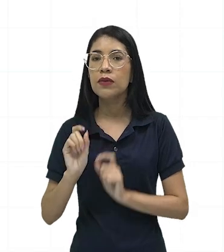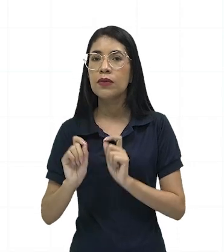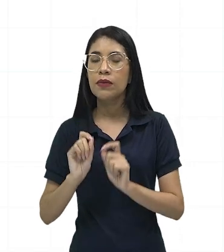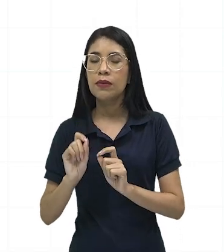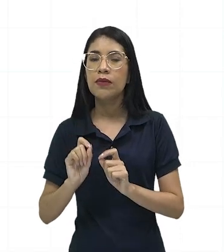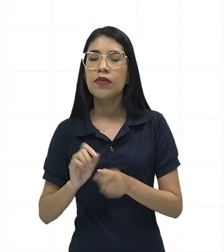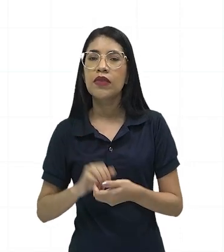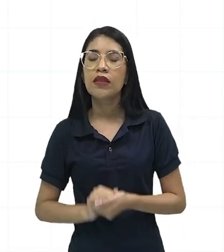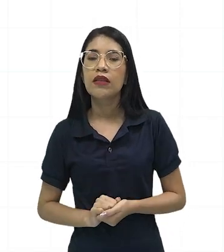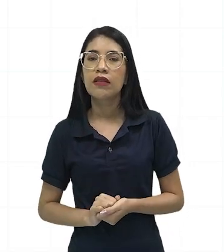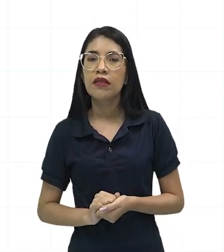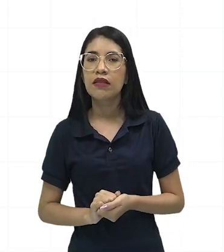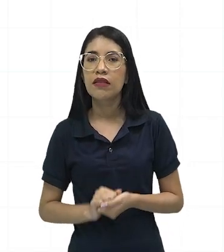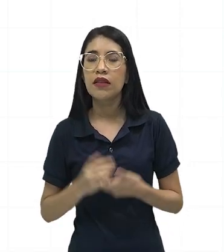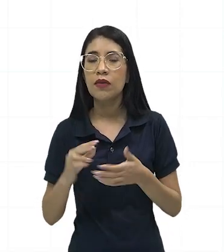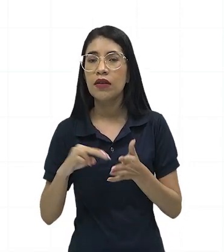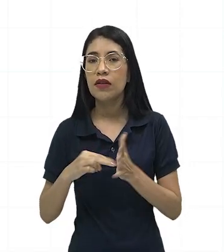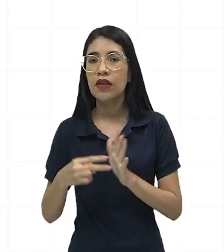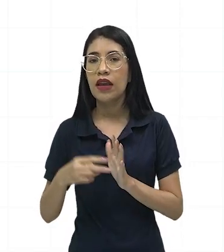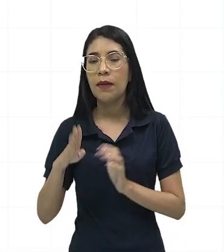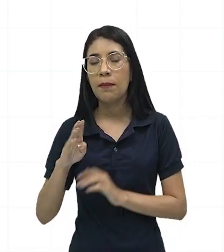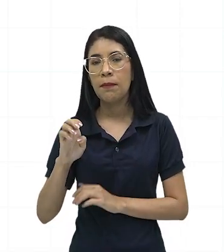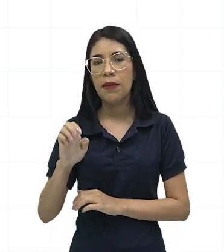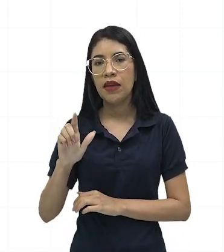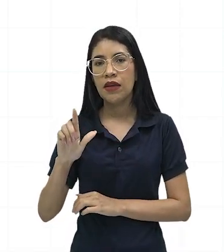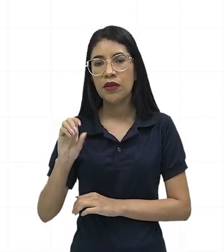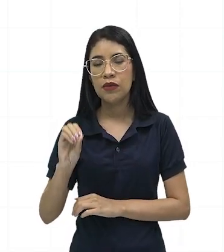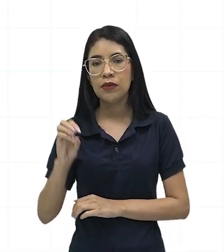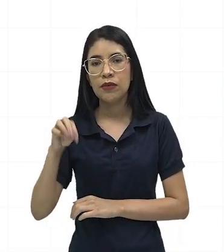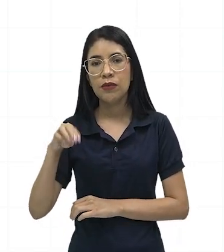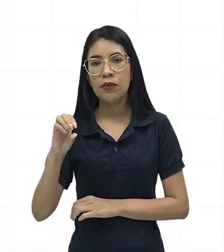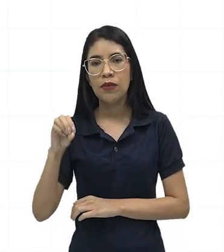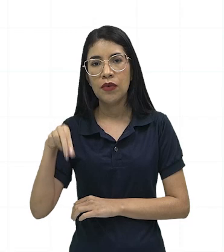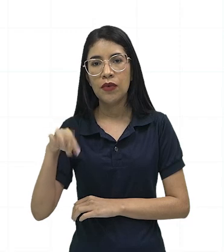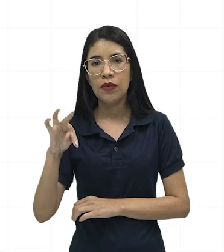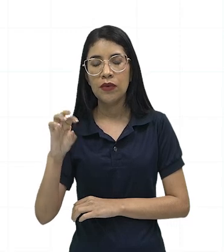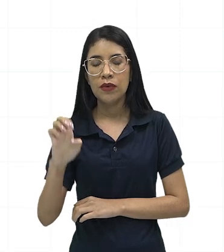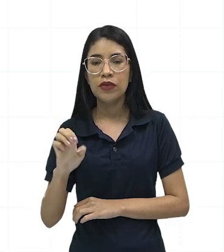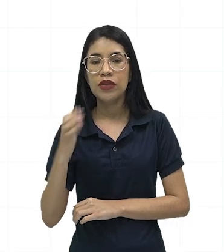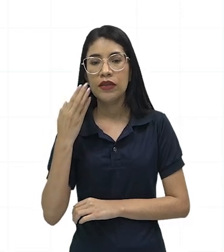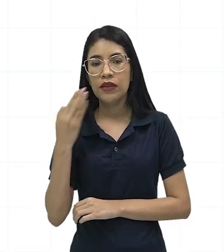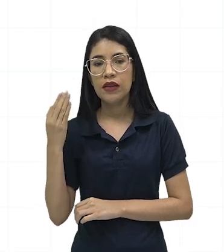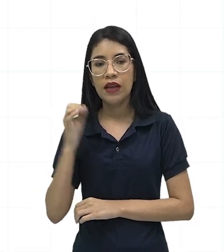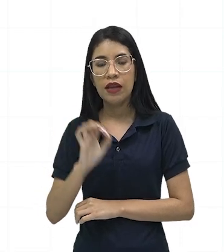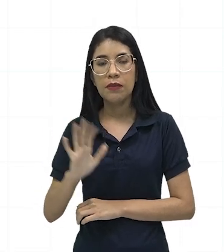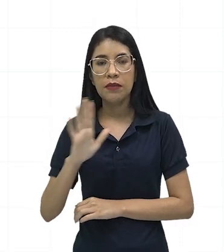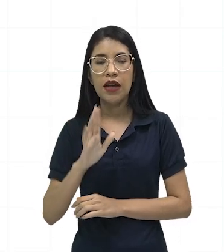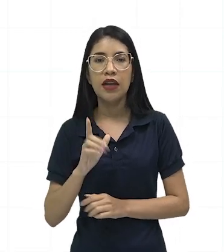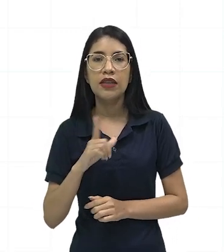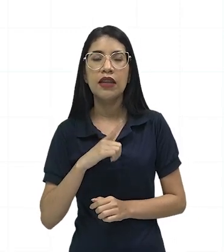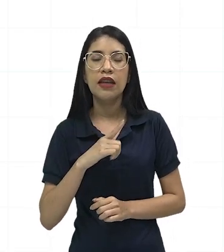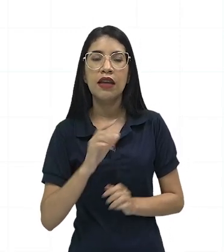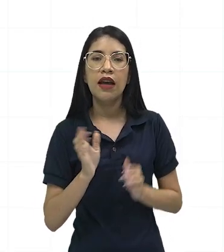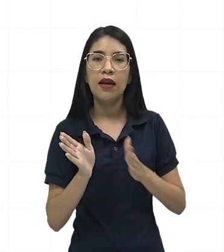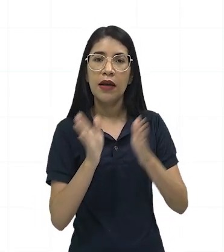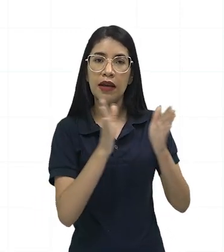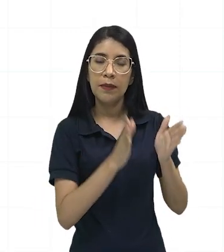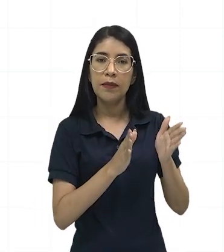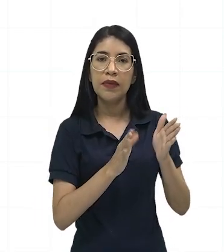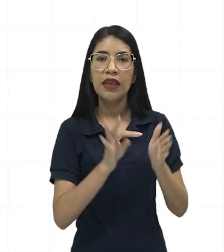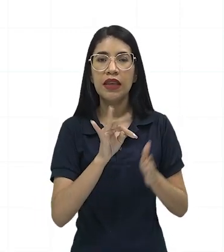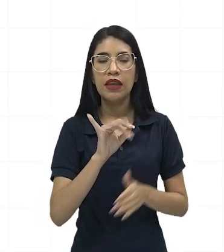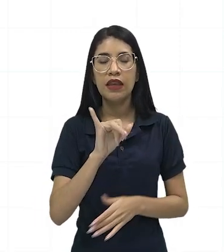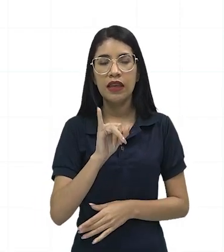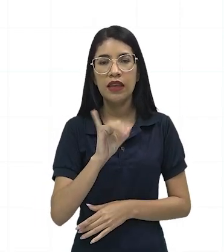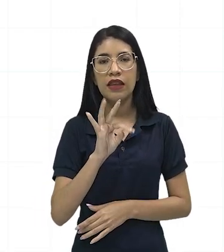sim é a hidrelétrica de Belo Monte. Então, aí na foto vocês têm, na primeira foto, a usina hidrelétrica de Itaipu,